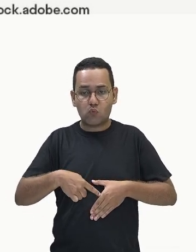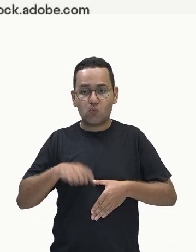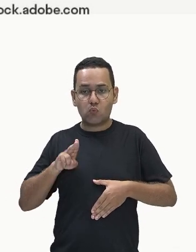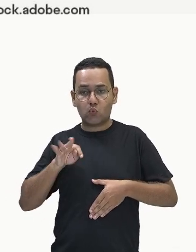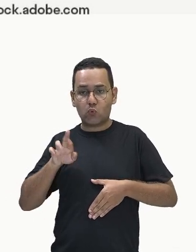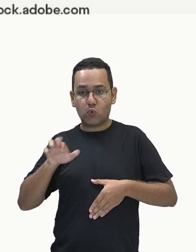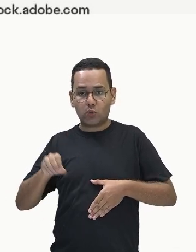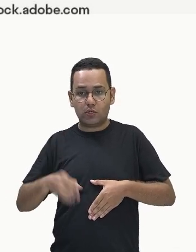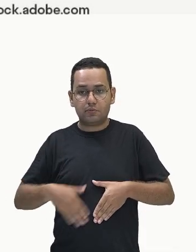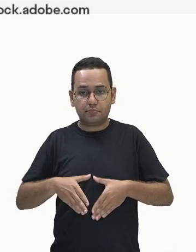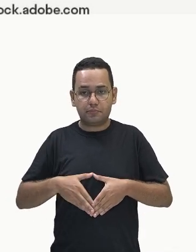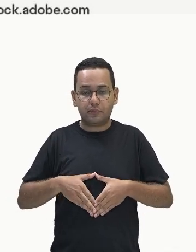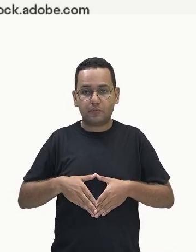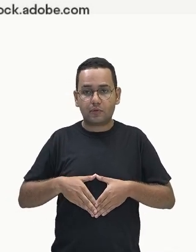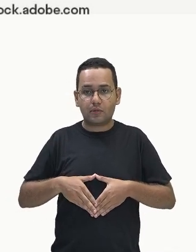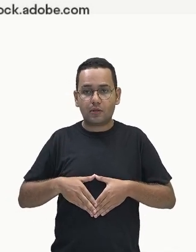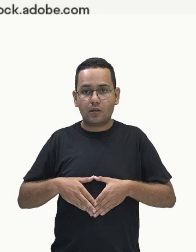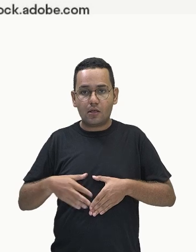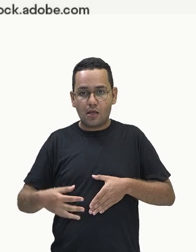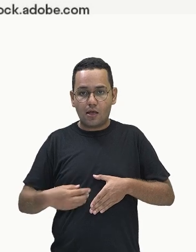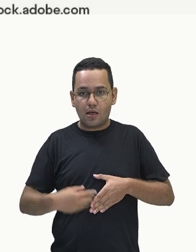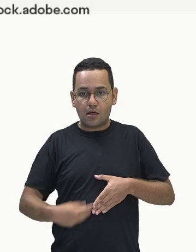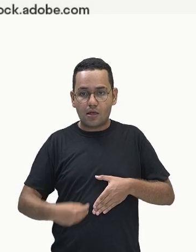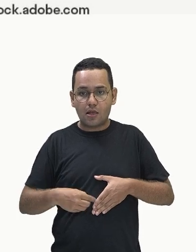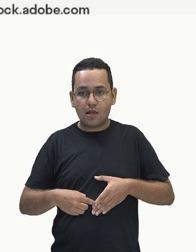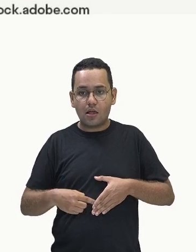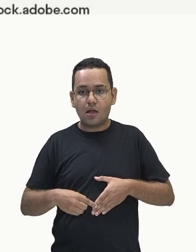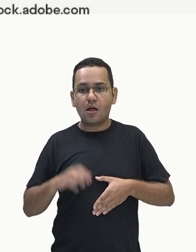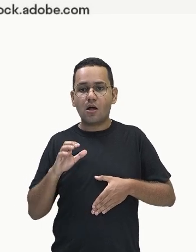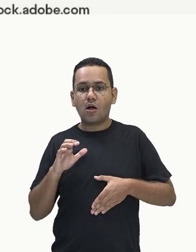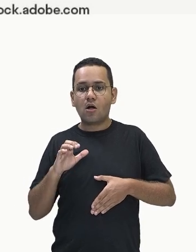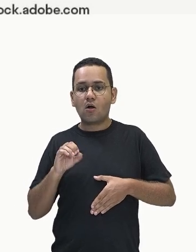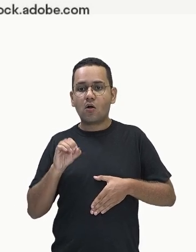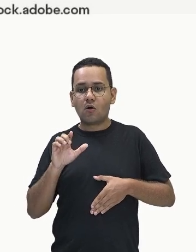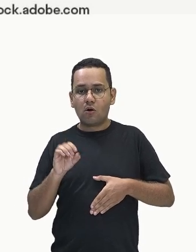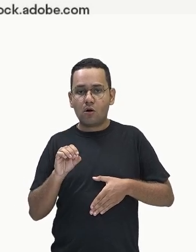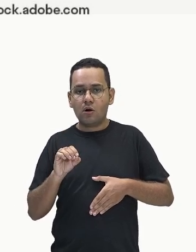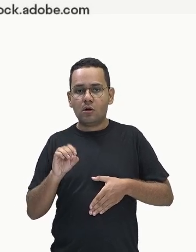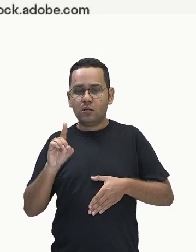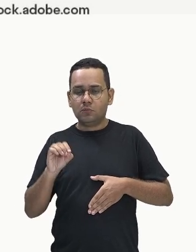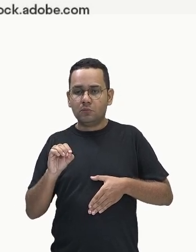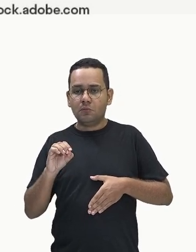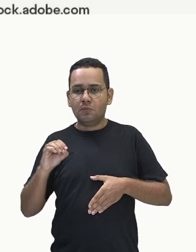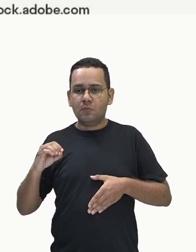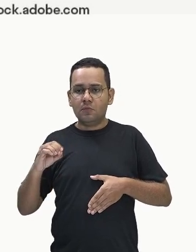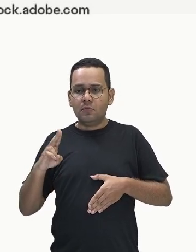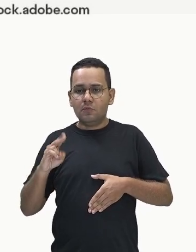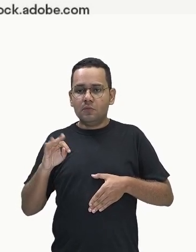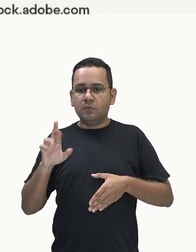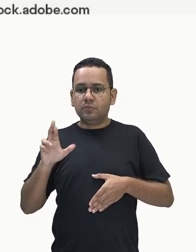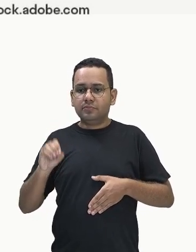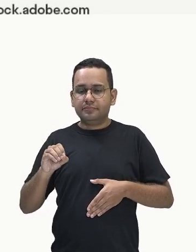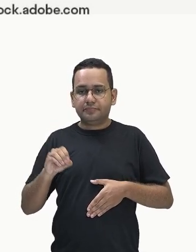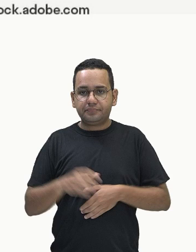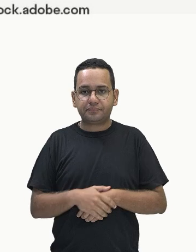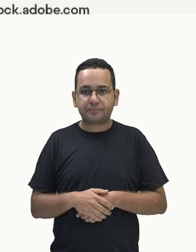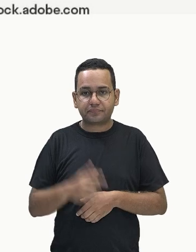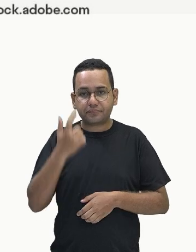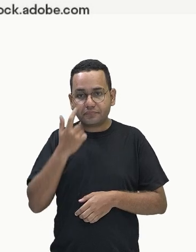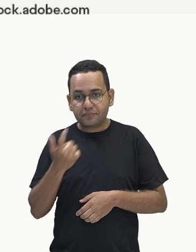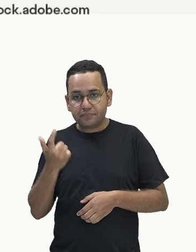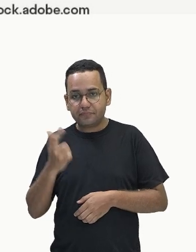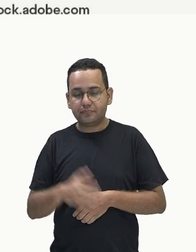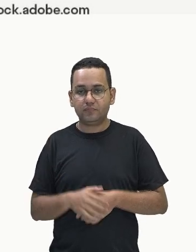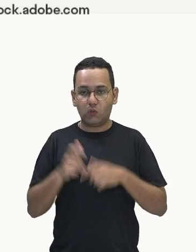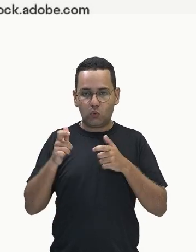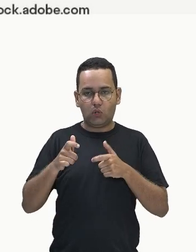final do canal vaginal está localizado o colo do útero. Eu vou pintar de preto, que fica mais fácil de vocês visualizarem. Está aqui,